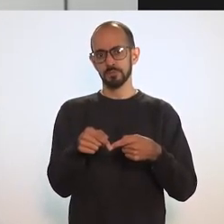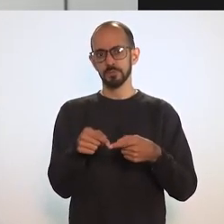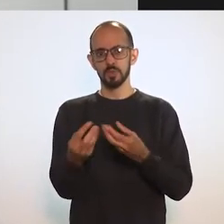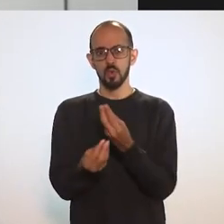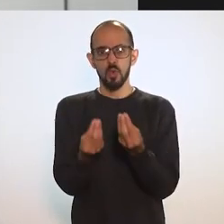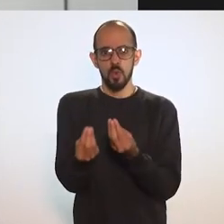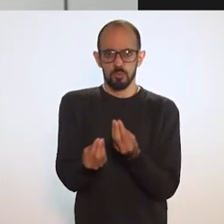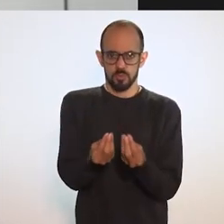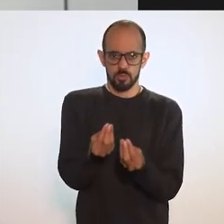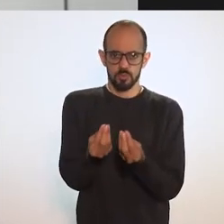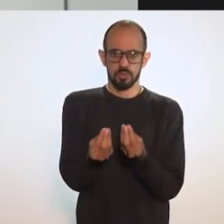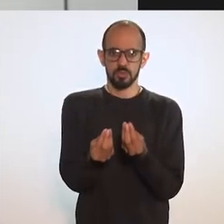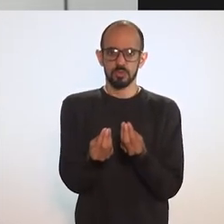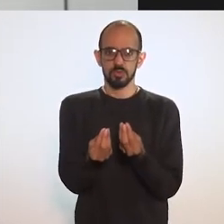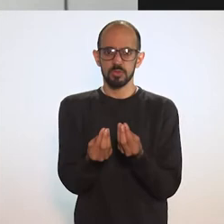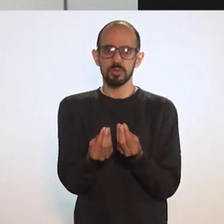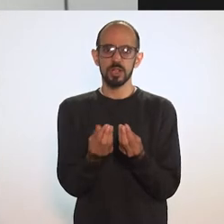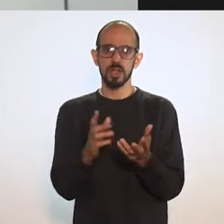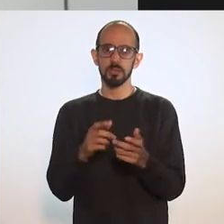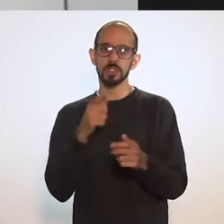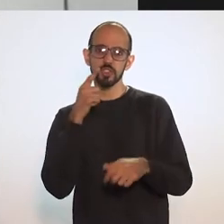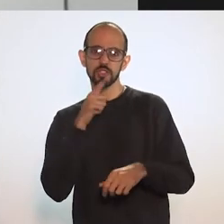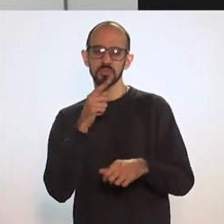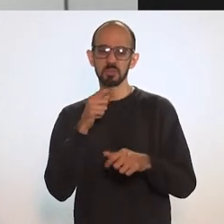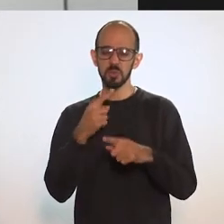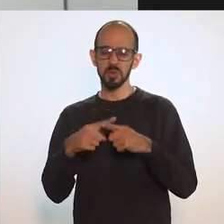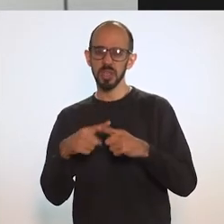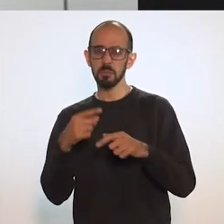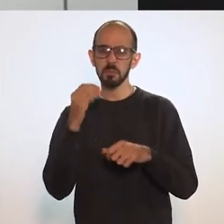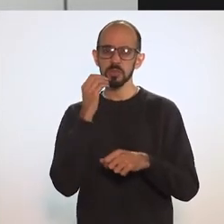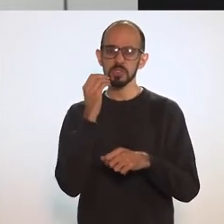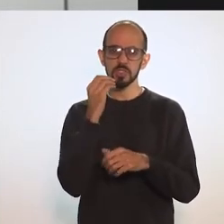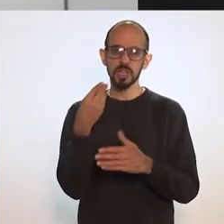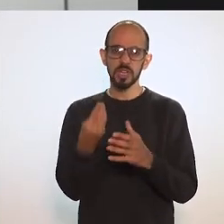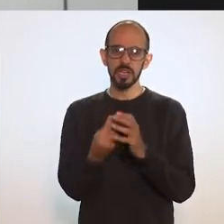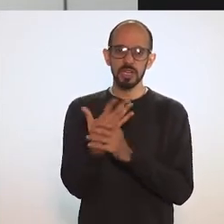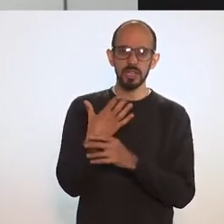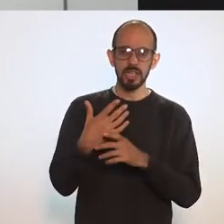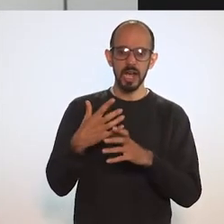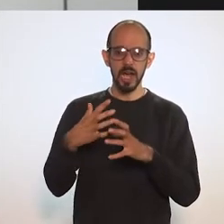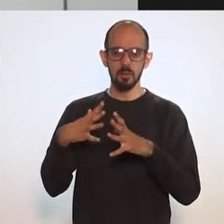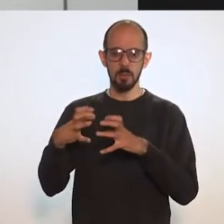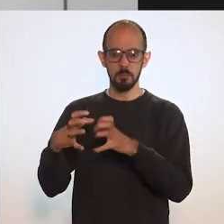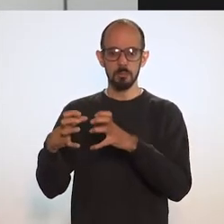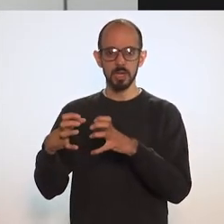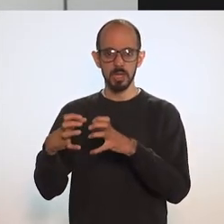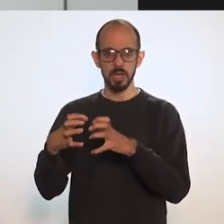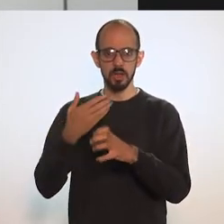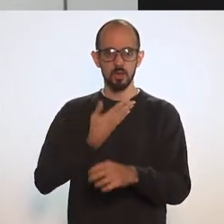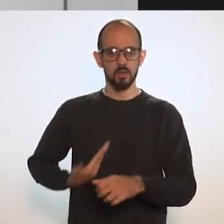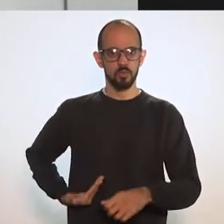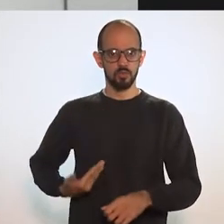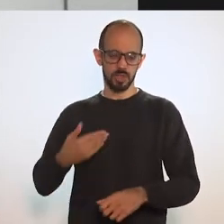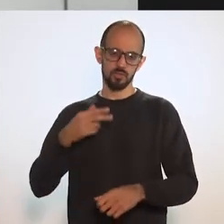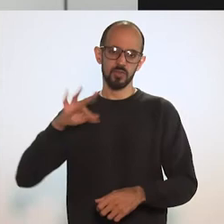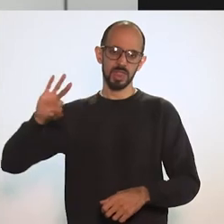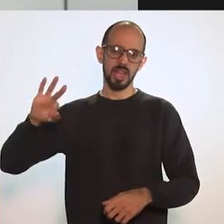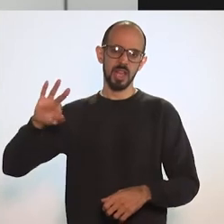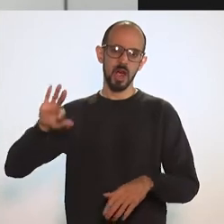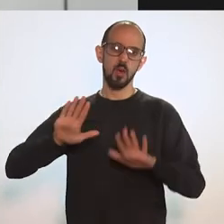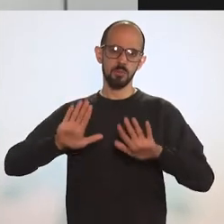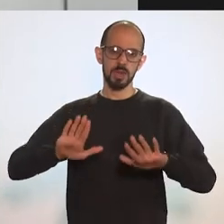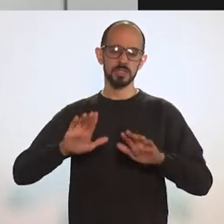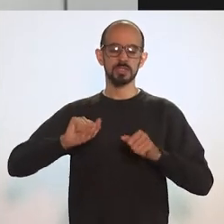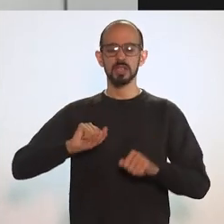isso poderia gerar algum tipo de atrito com o governo federal. Mas acho que já está evidente que, nas últimas semanas, o